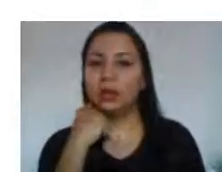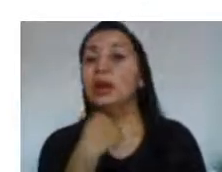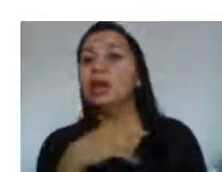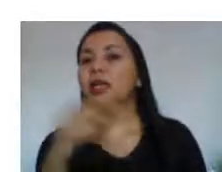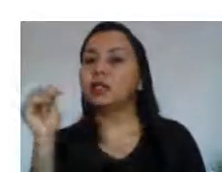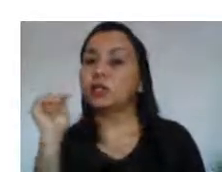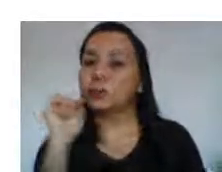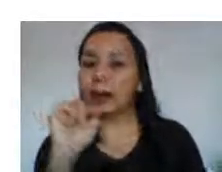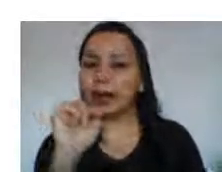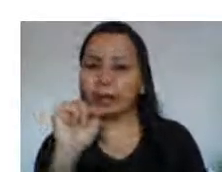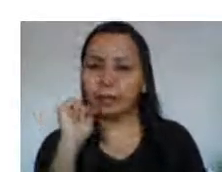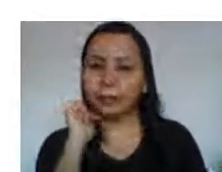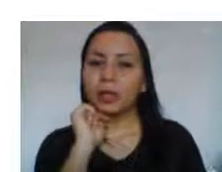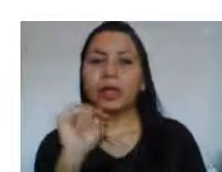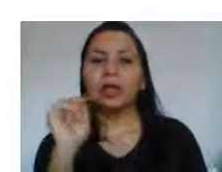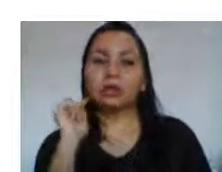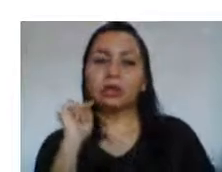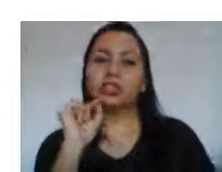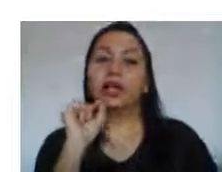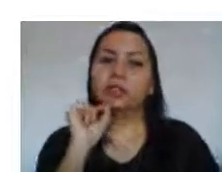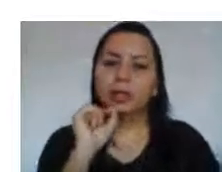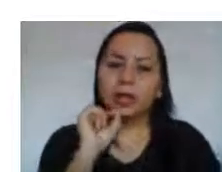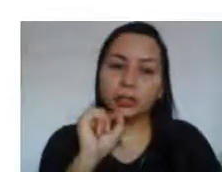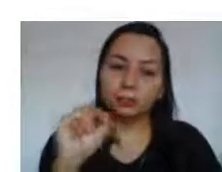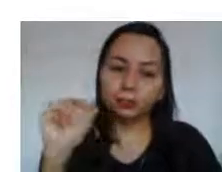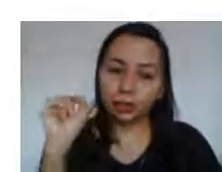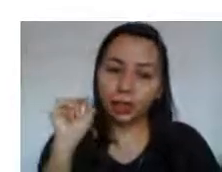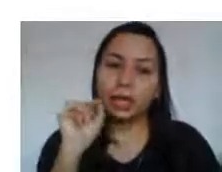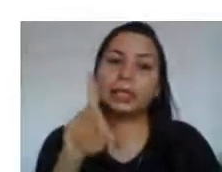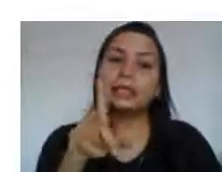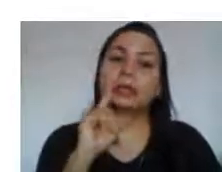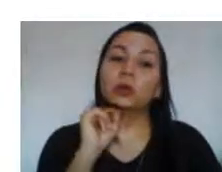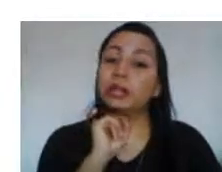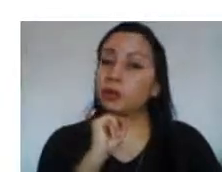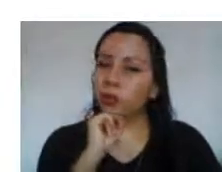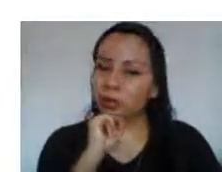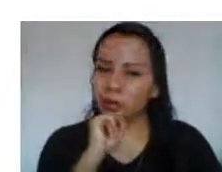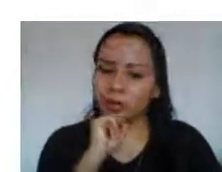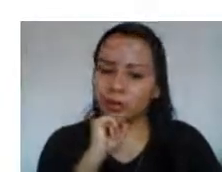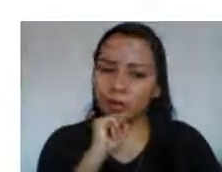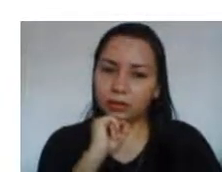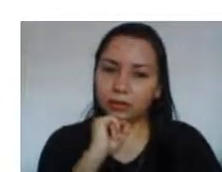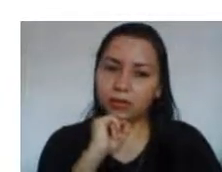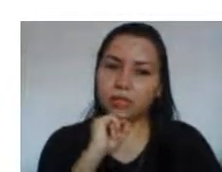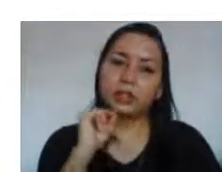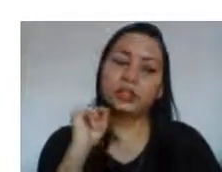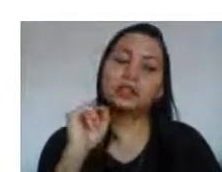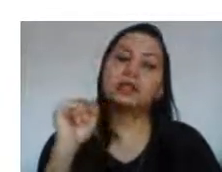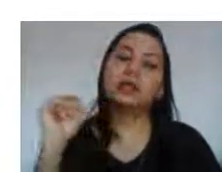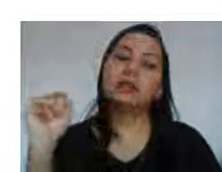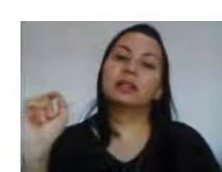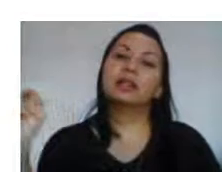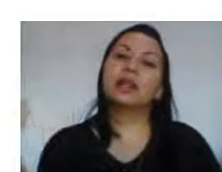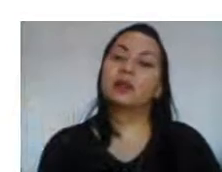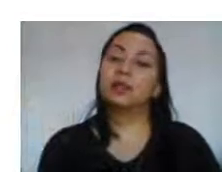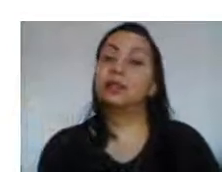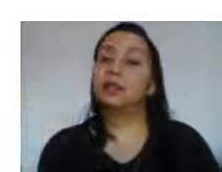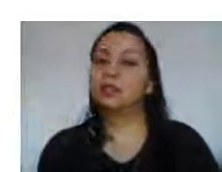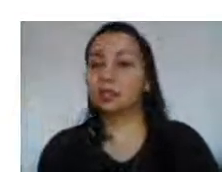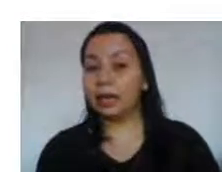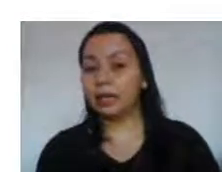vocês. Então, a gente para aqui e eu já vou deixar a atividade do livro 2, Sais Ciências, das páginas 60,